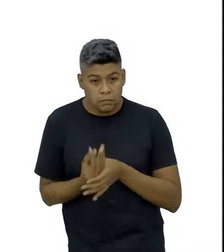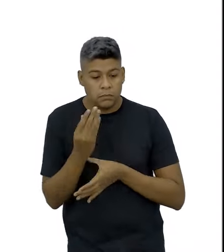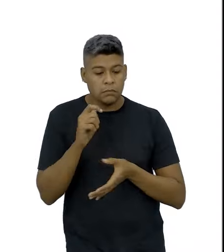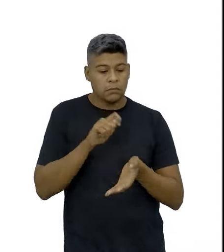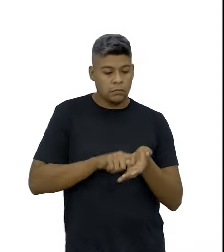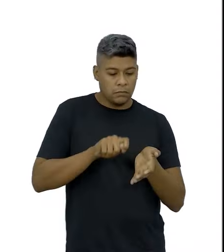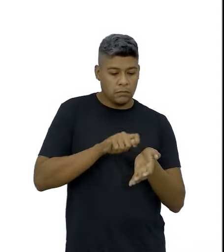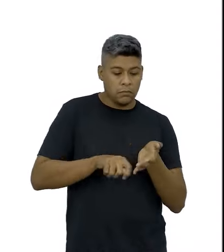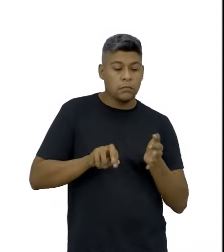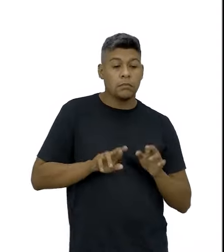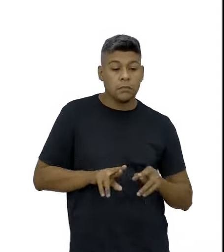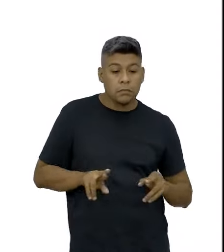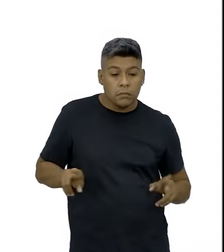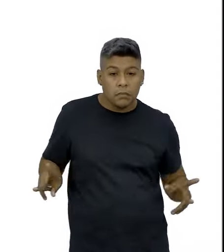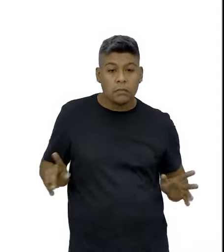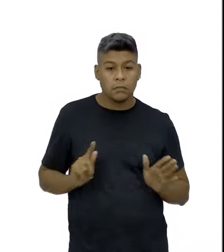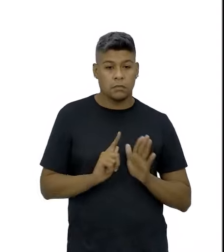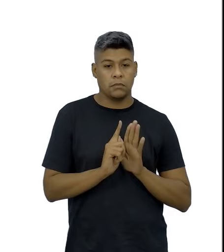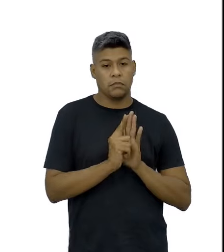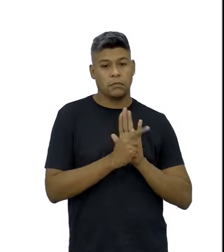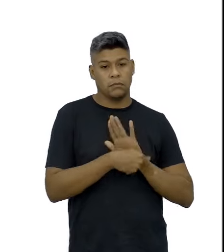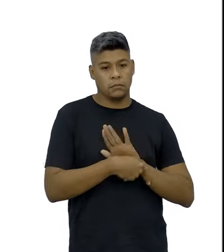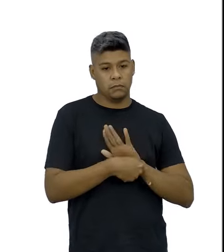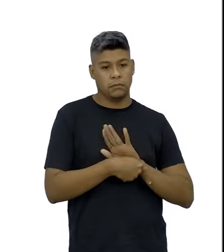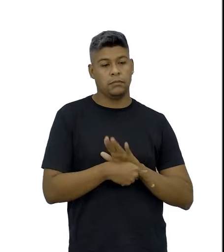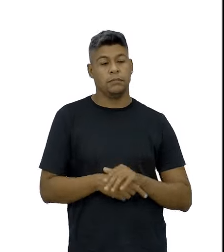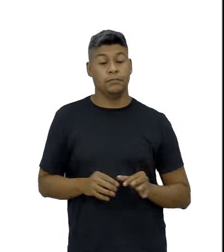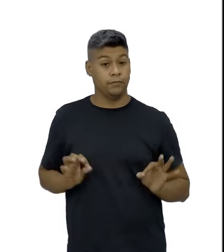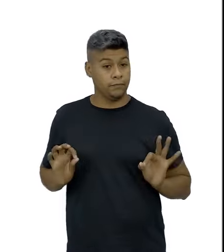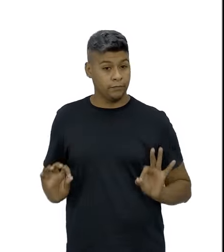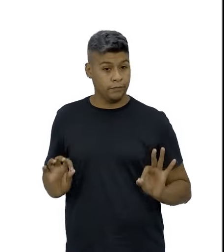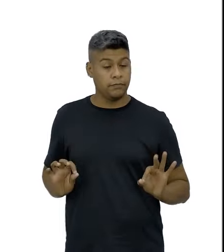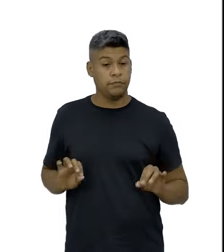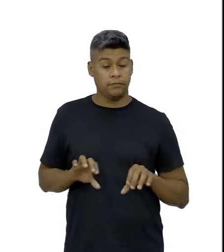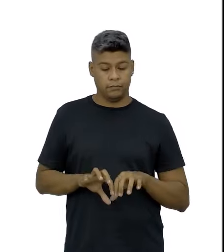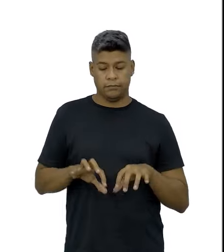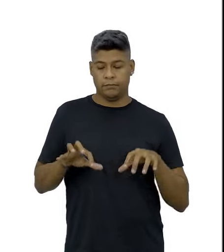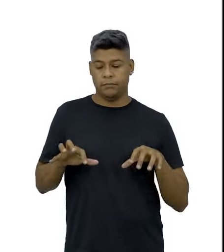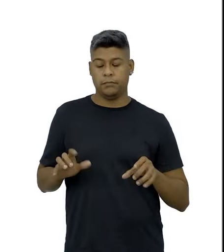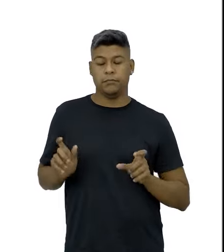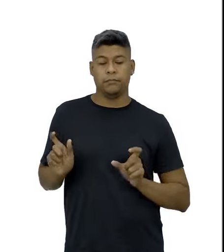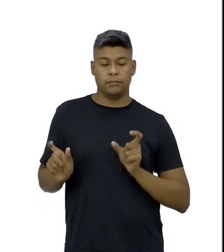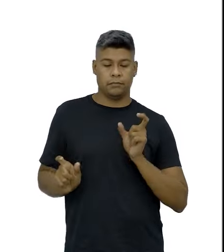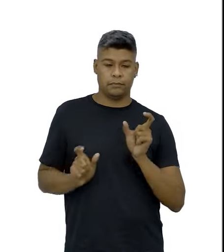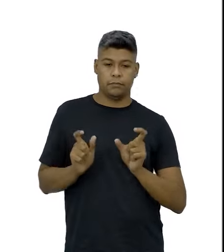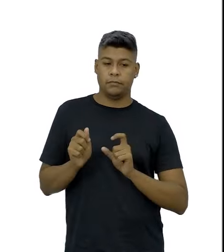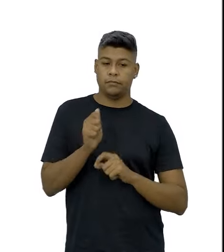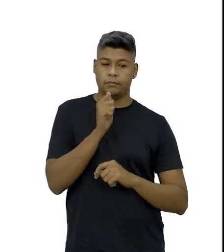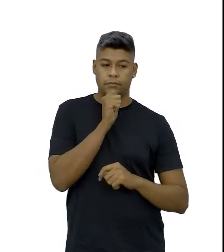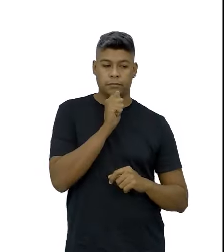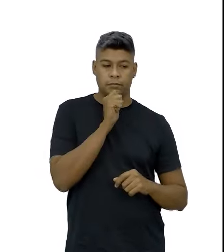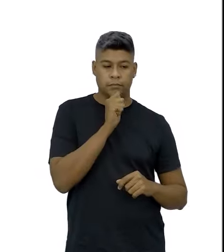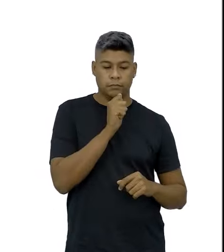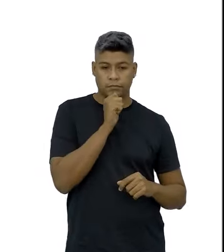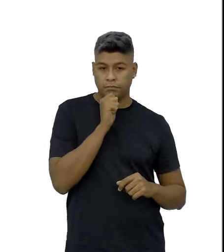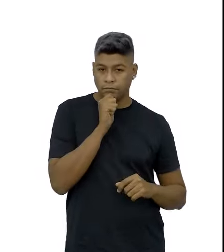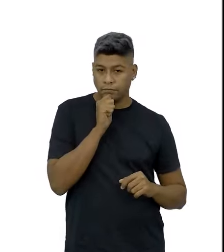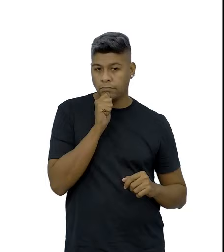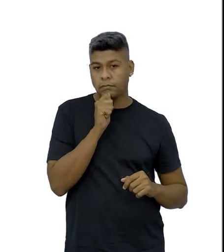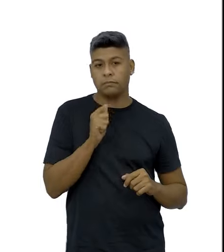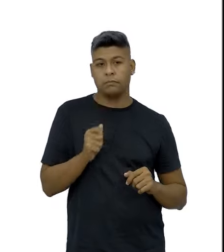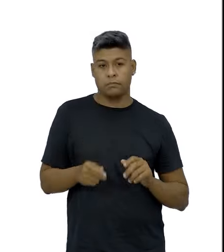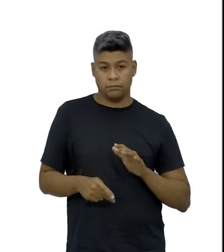escrita de diferentes gêneros. Veja bem, segmentar palavras, ainda que não convencionalmente,